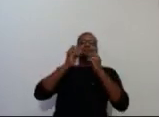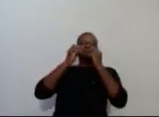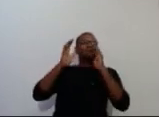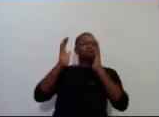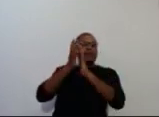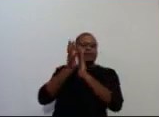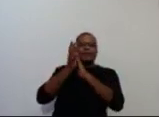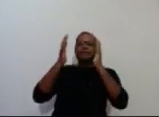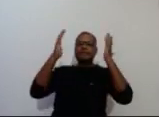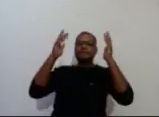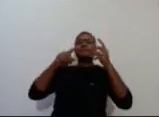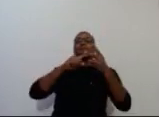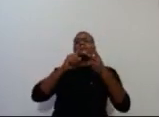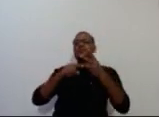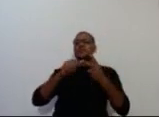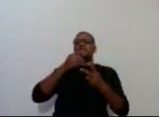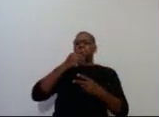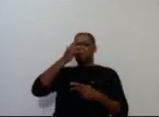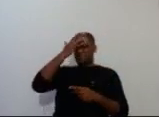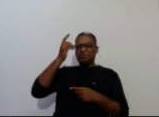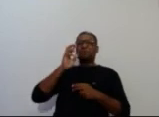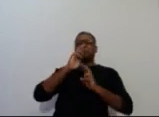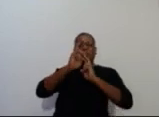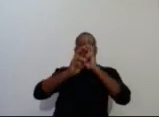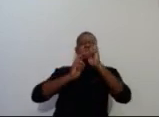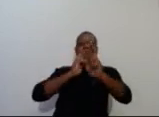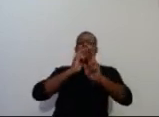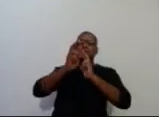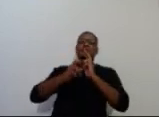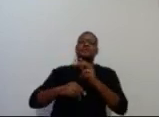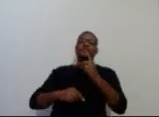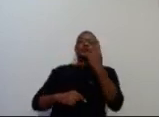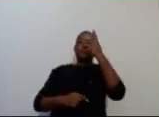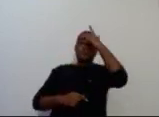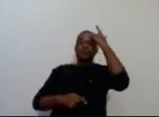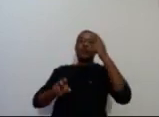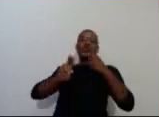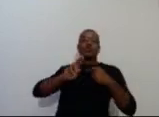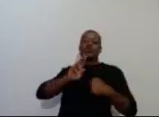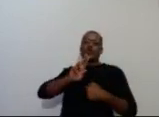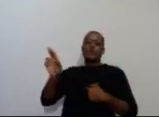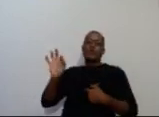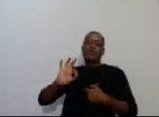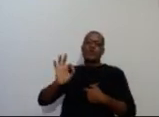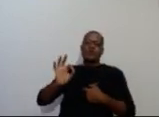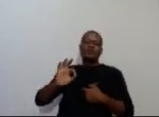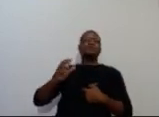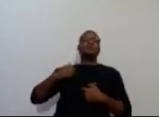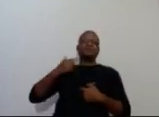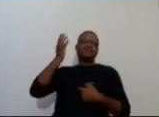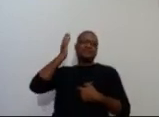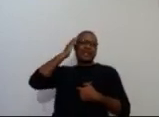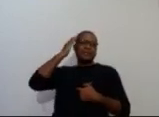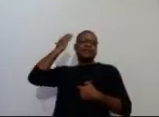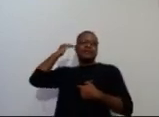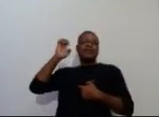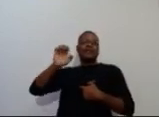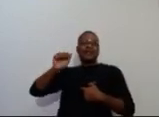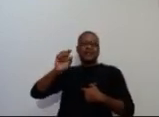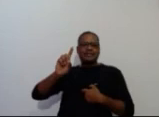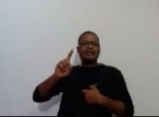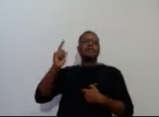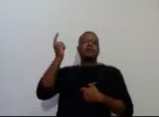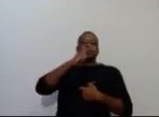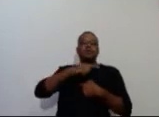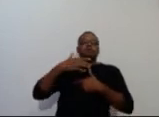Uma pessoa anônima, verdade, EAD já existe há muito tempo, hoje temos avanços tecnológicos para participação nos cursos,